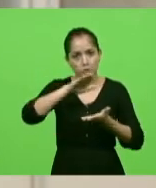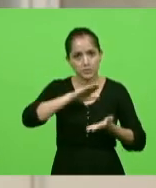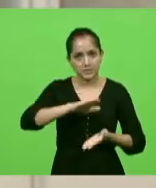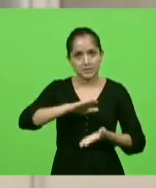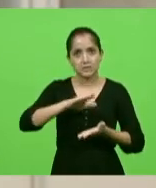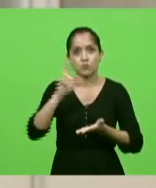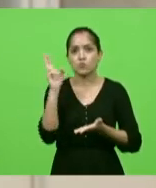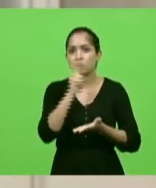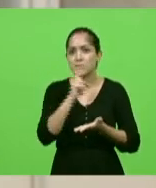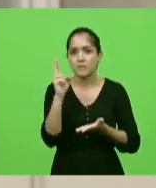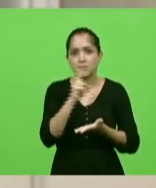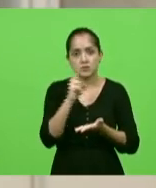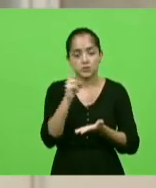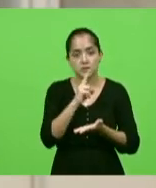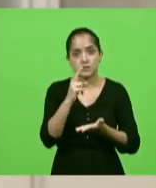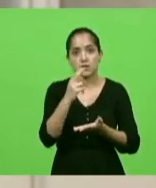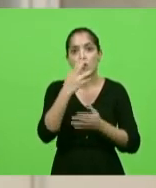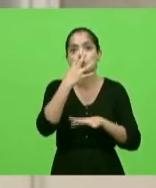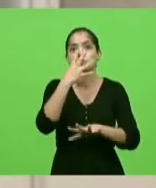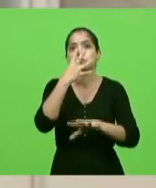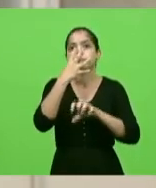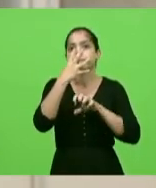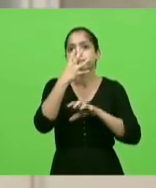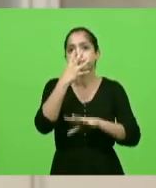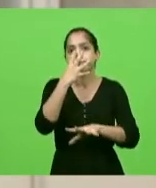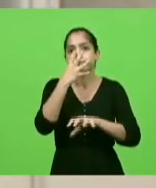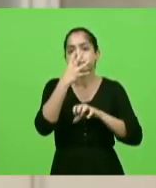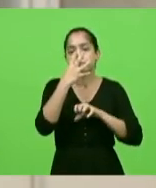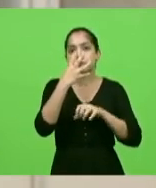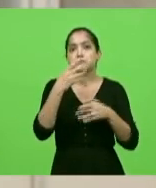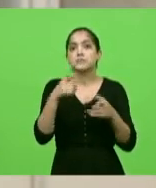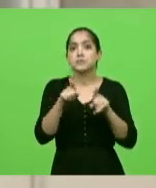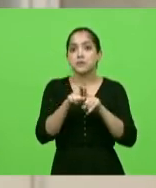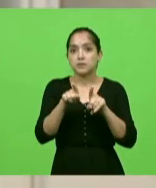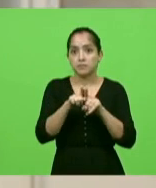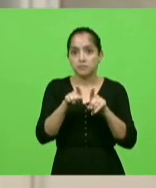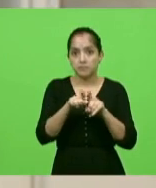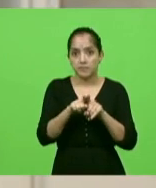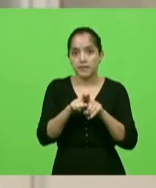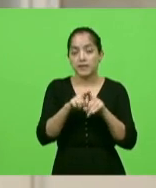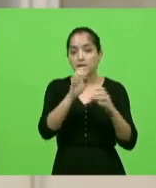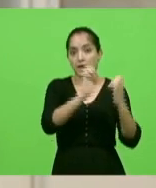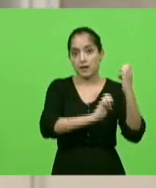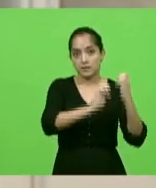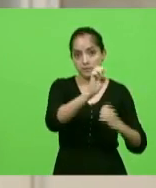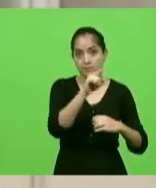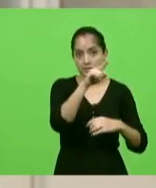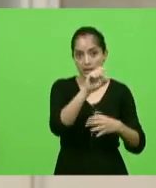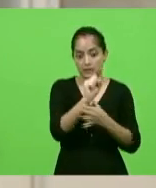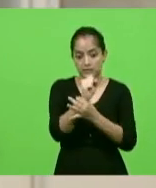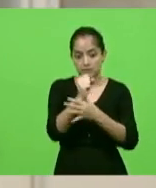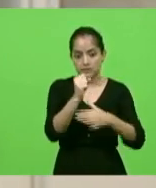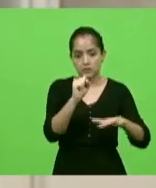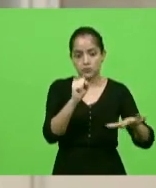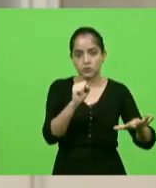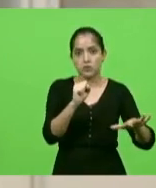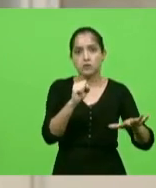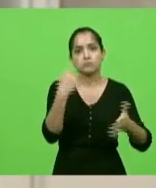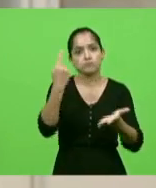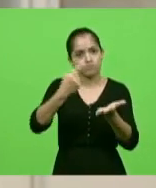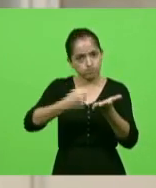emergencial de respiradores pelo qual a renomada empresa com sede em São José